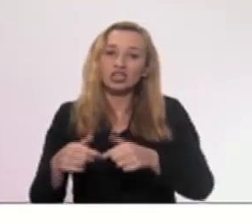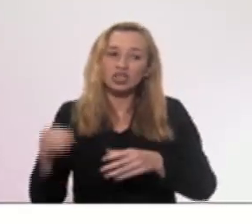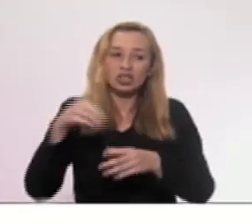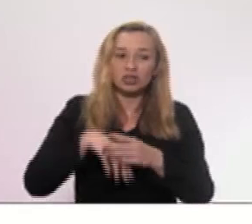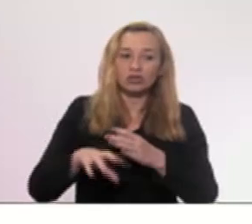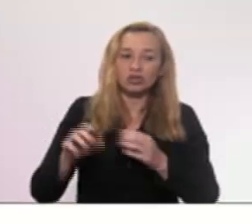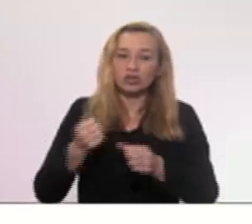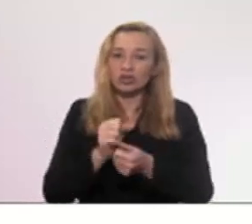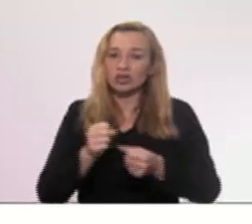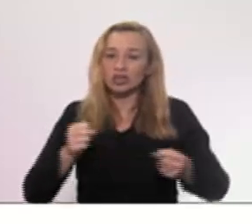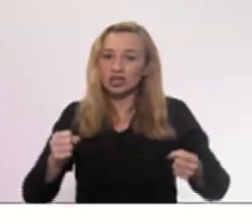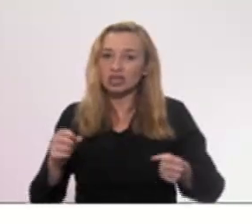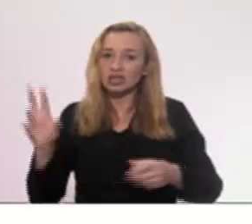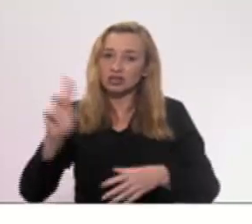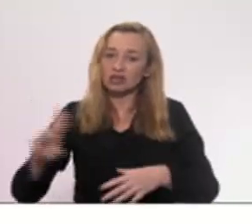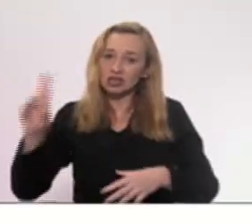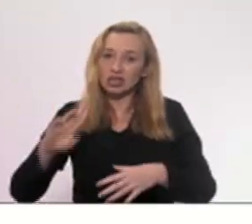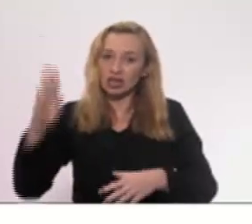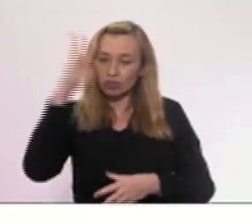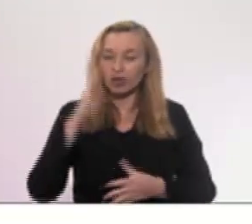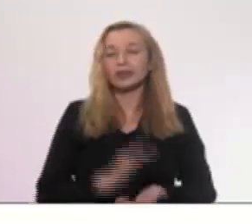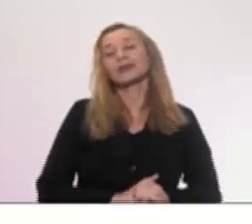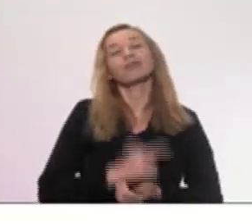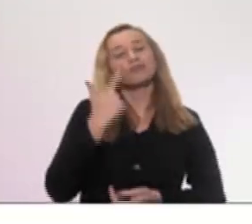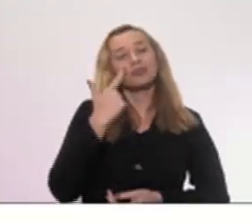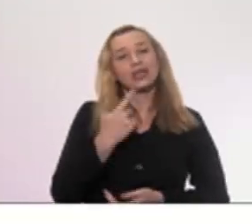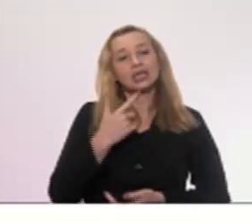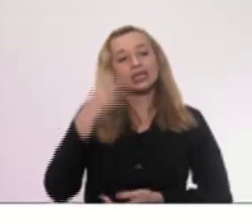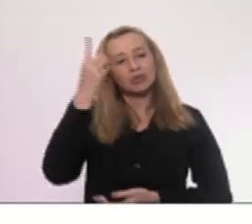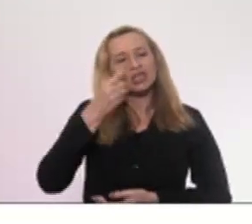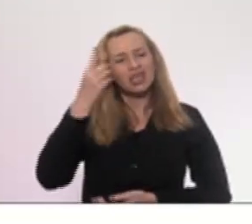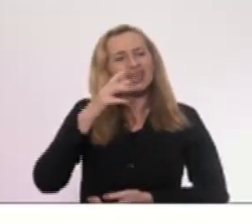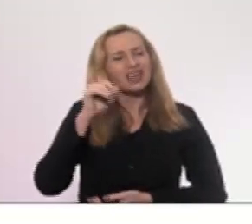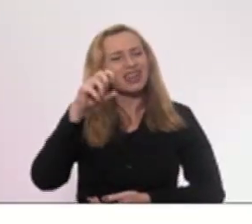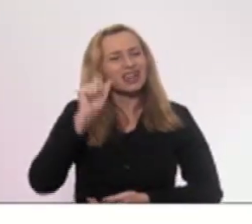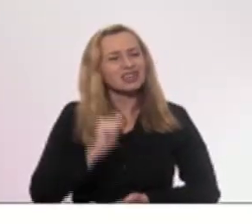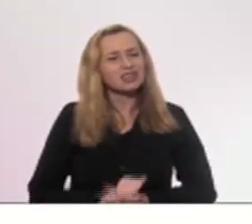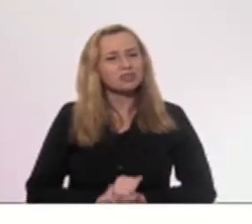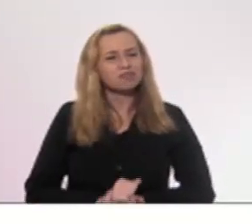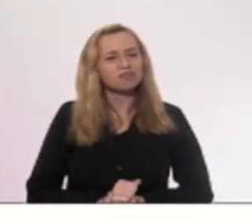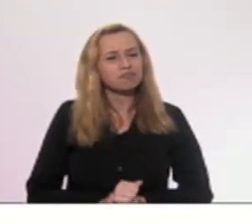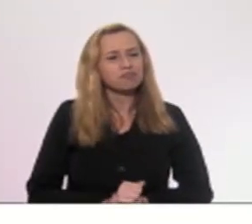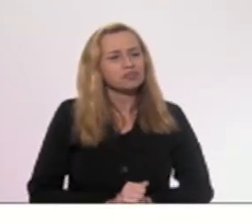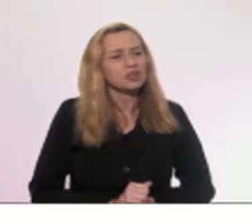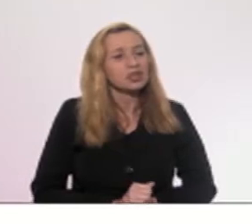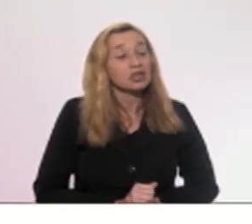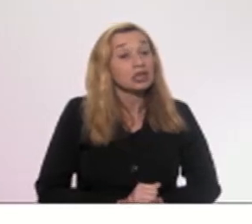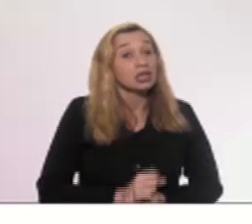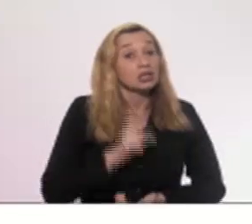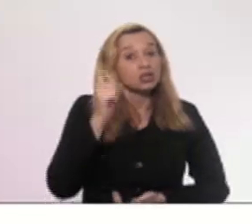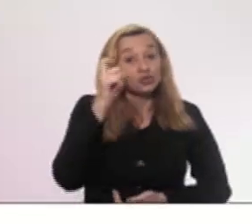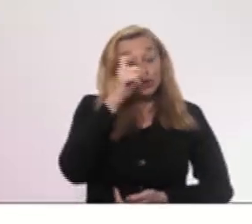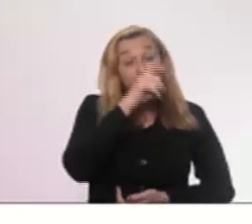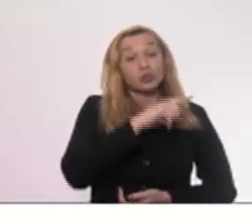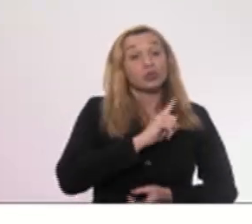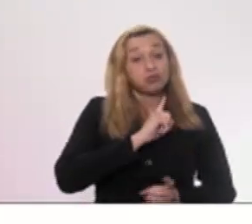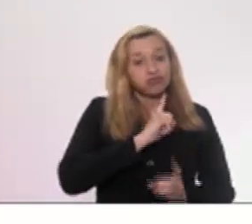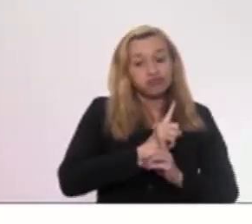Brasil. Veja, deputada Renata Souza, será difícil